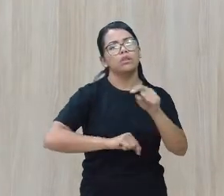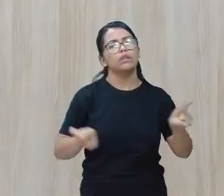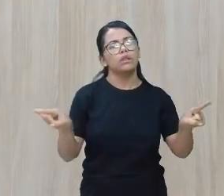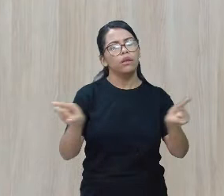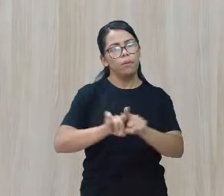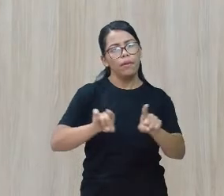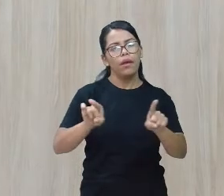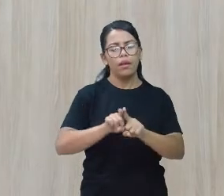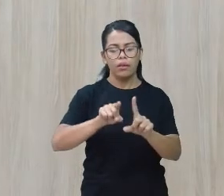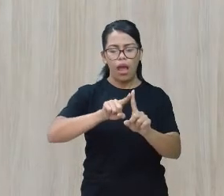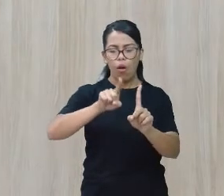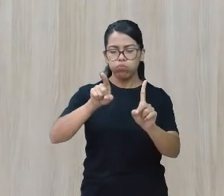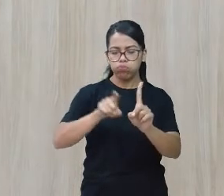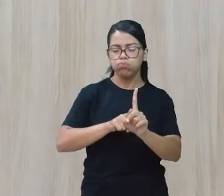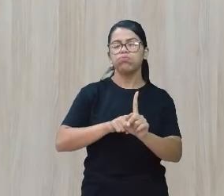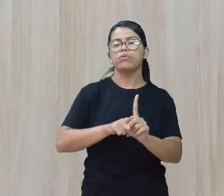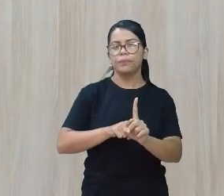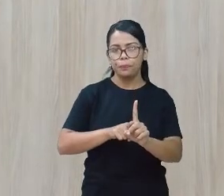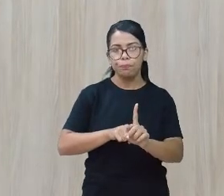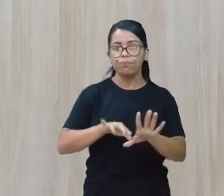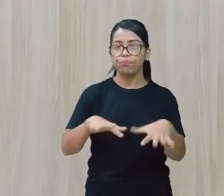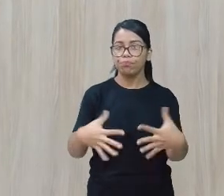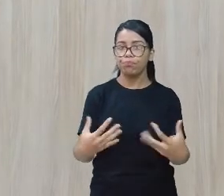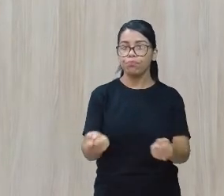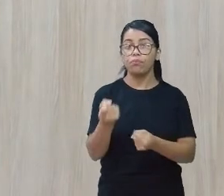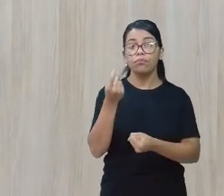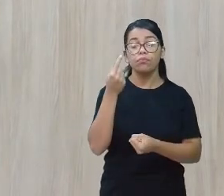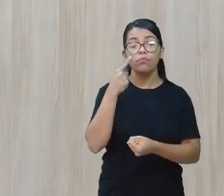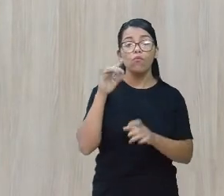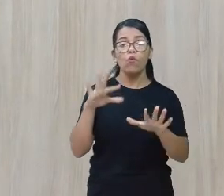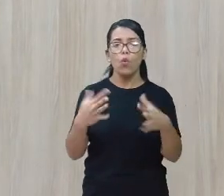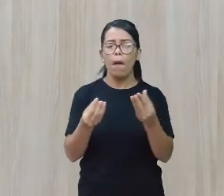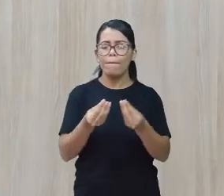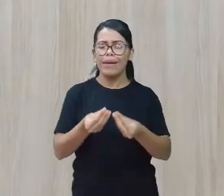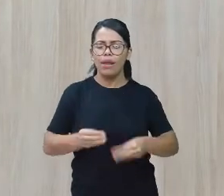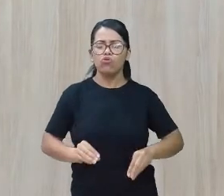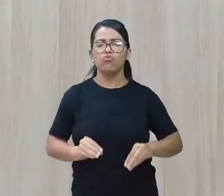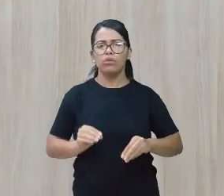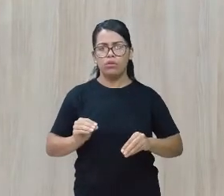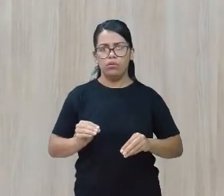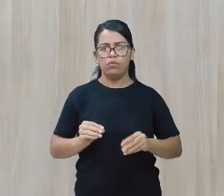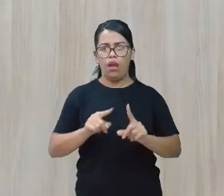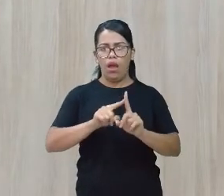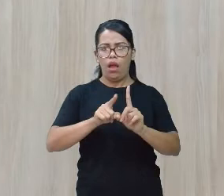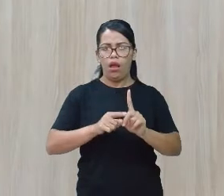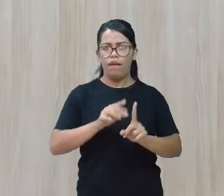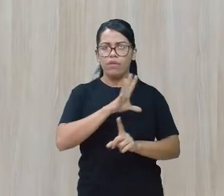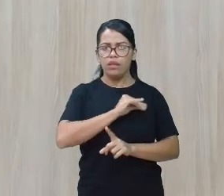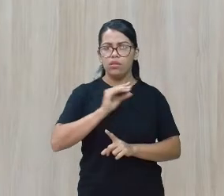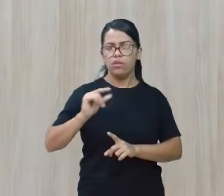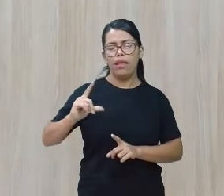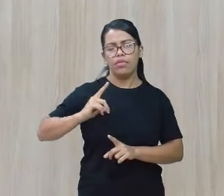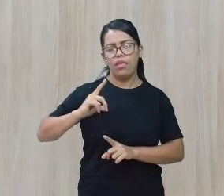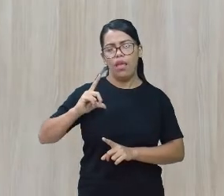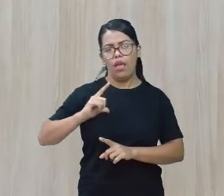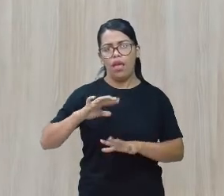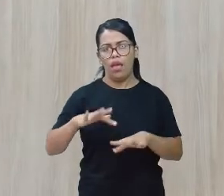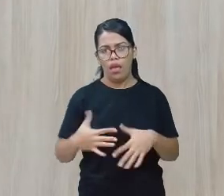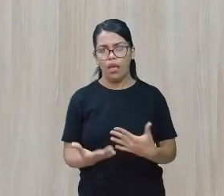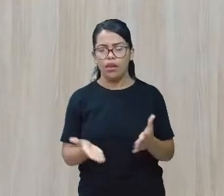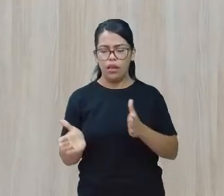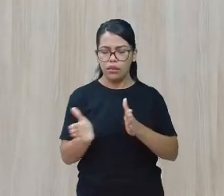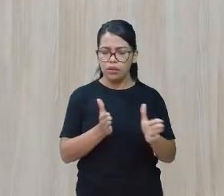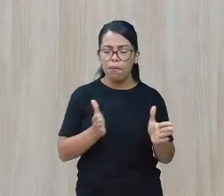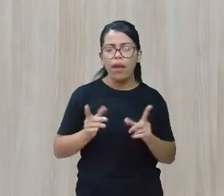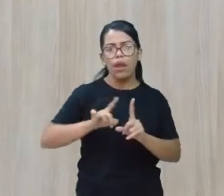uma gravidez e vamos ver que consequências ela traz para as adolescentes que engravidam